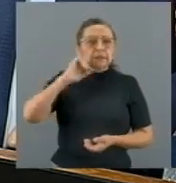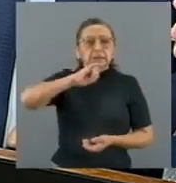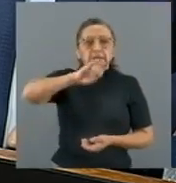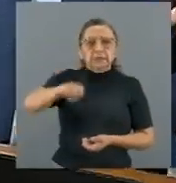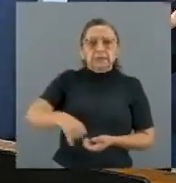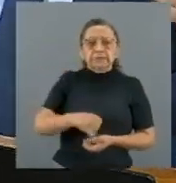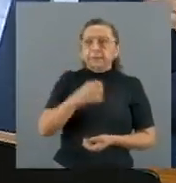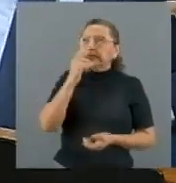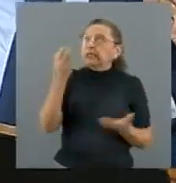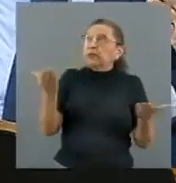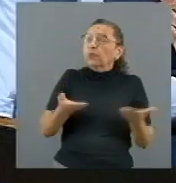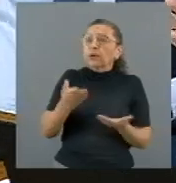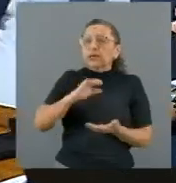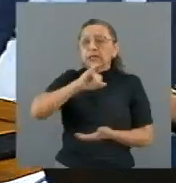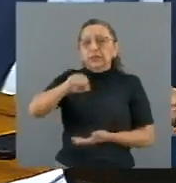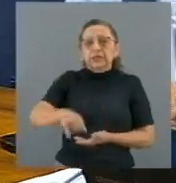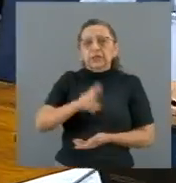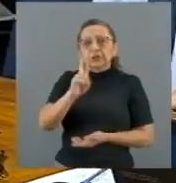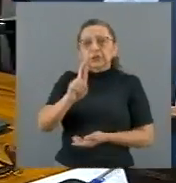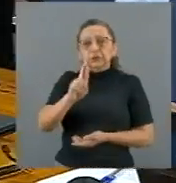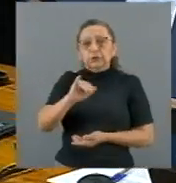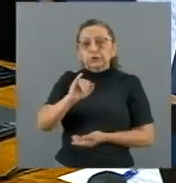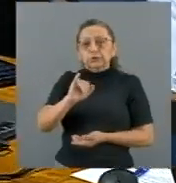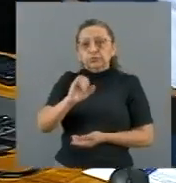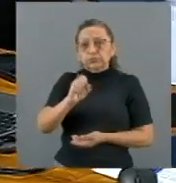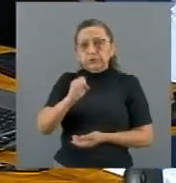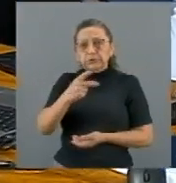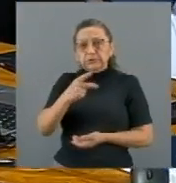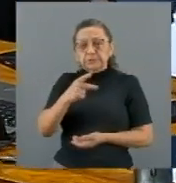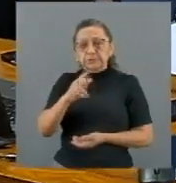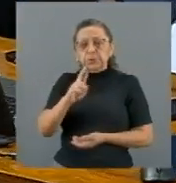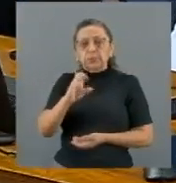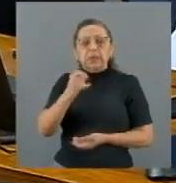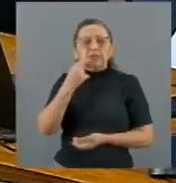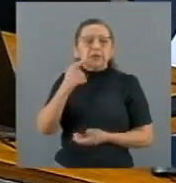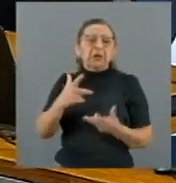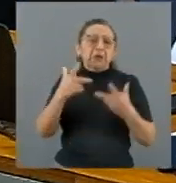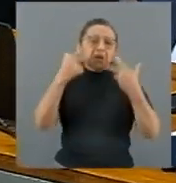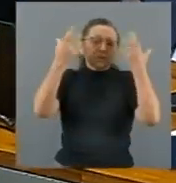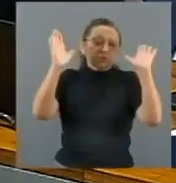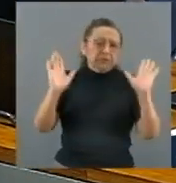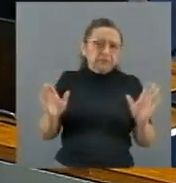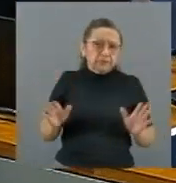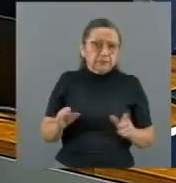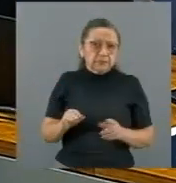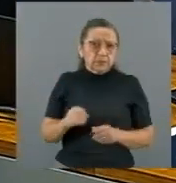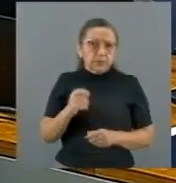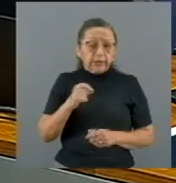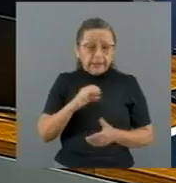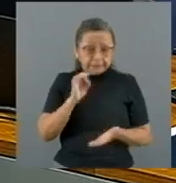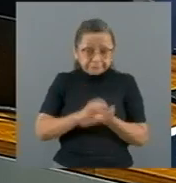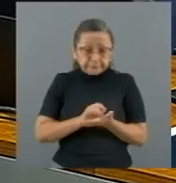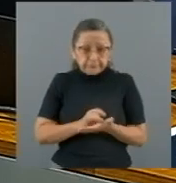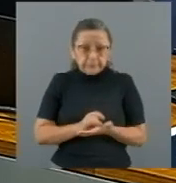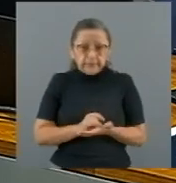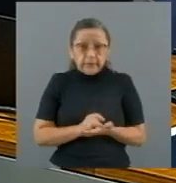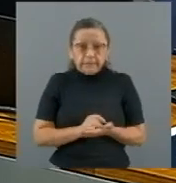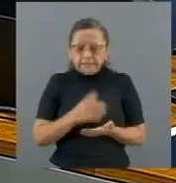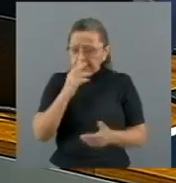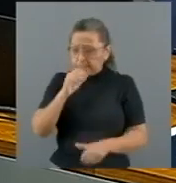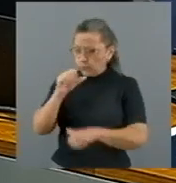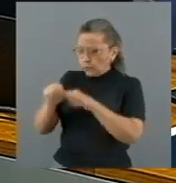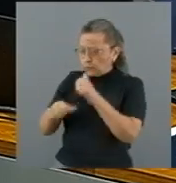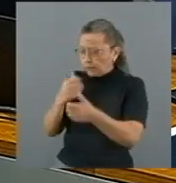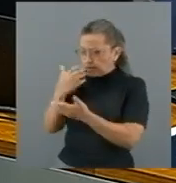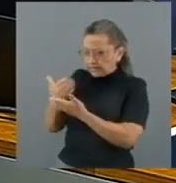né? Relativa passou a ser a palavra da ordem, né? Então, o que era fixo, sólido, né, passou a ser